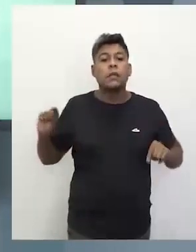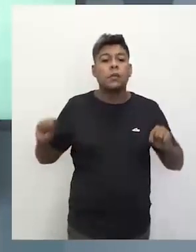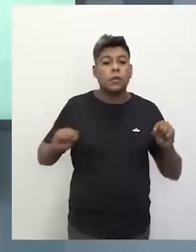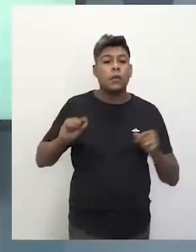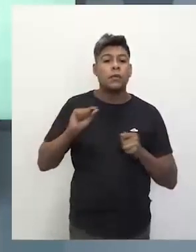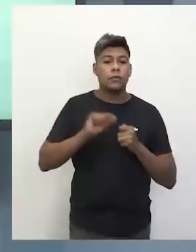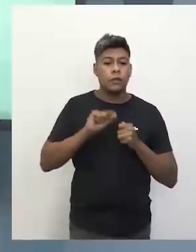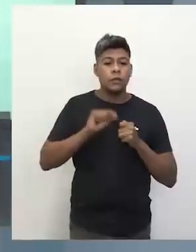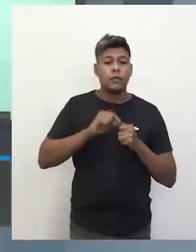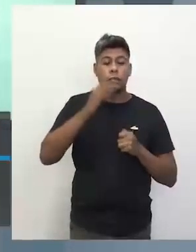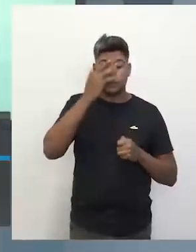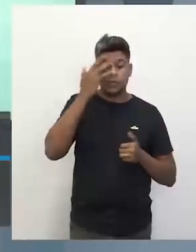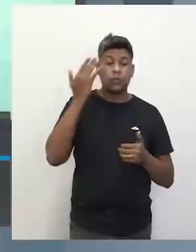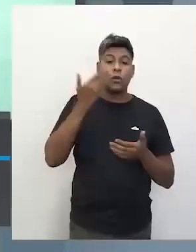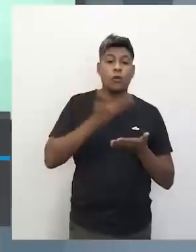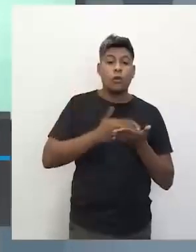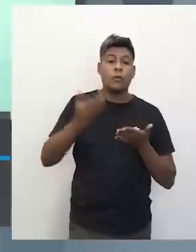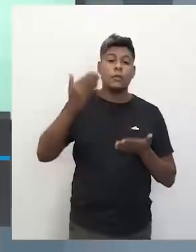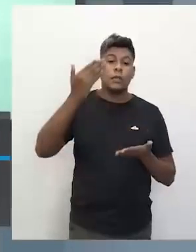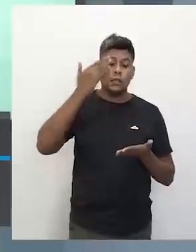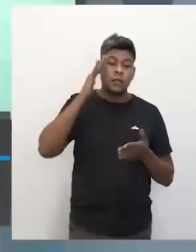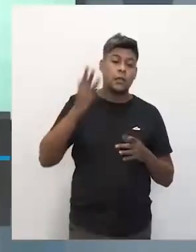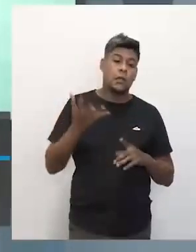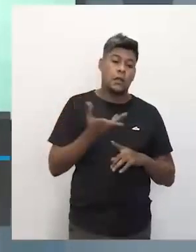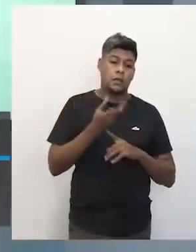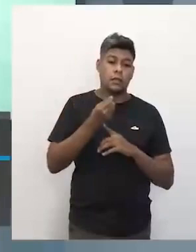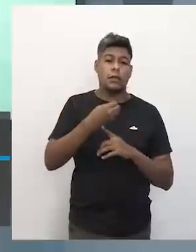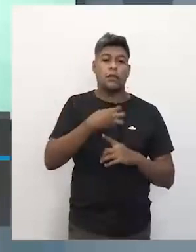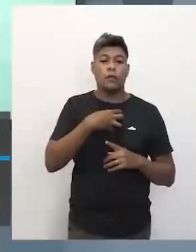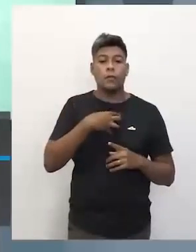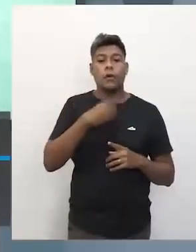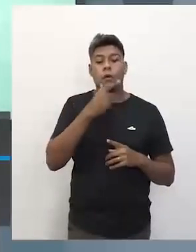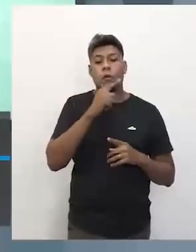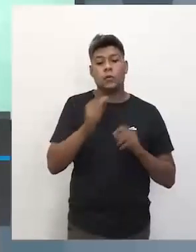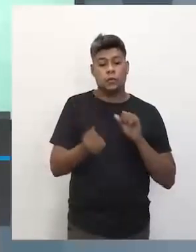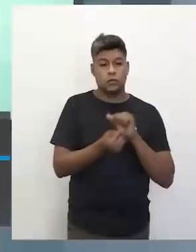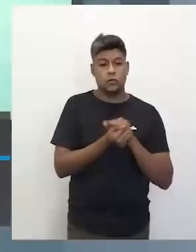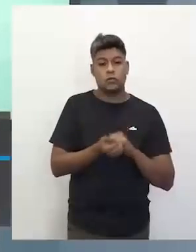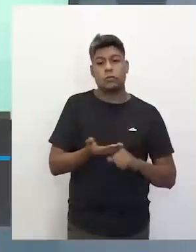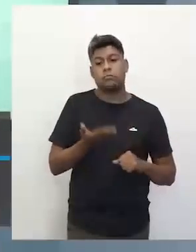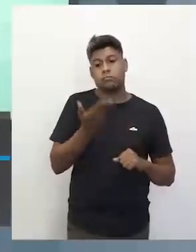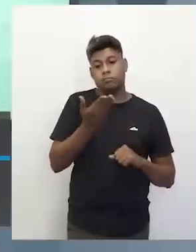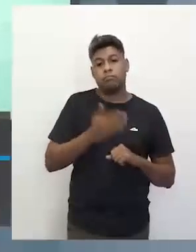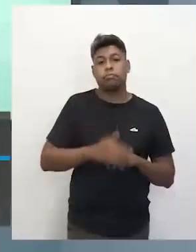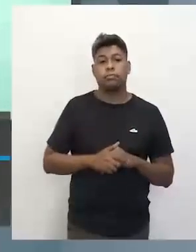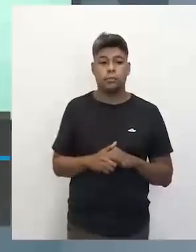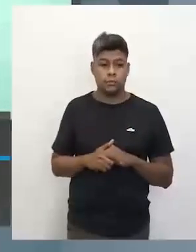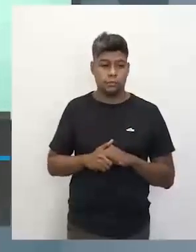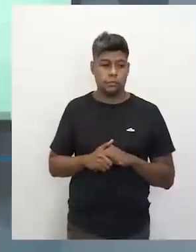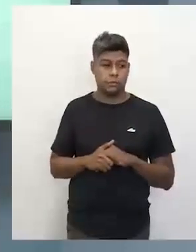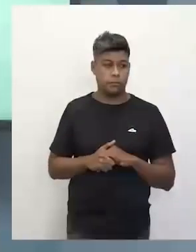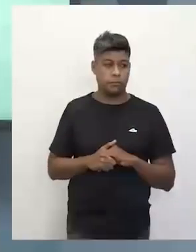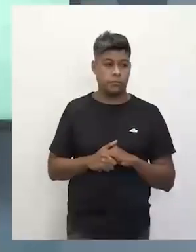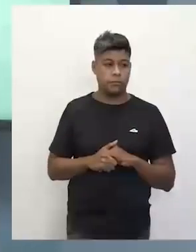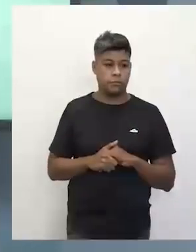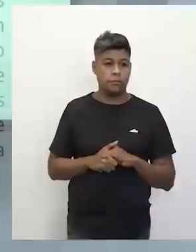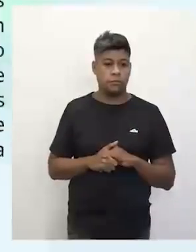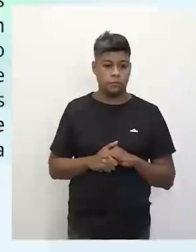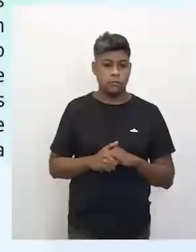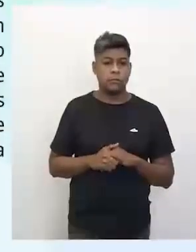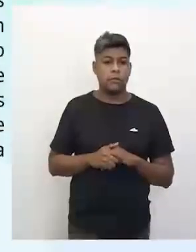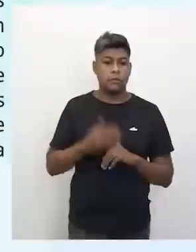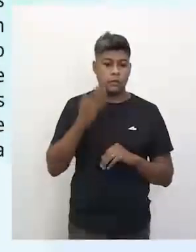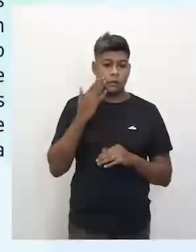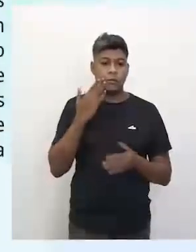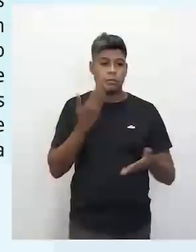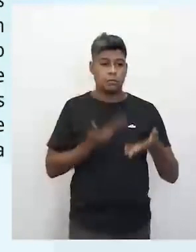fazer com que o público comece a entender mais sobre arte e, dessa forma, se aproximar mais dela, tá? E nós temos ainda também, gente, a